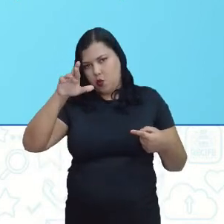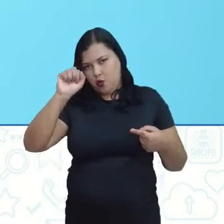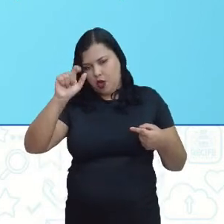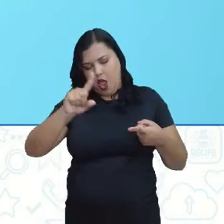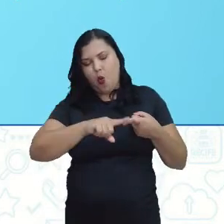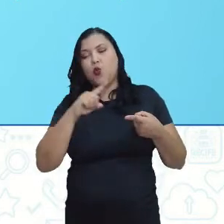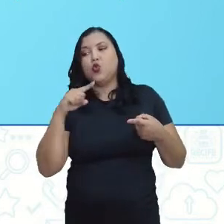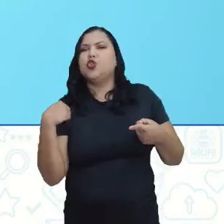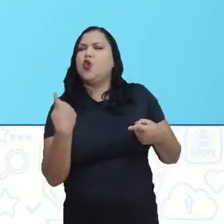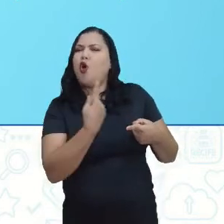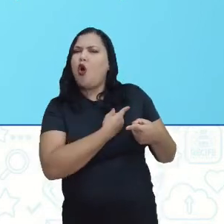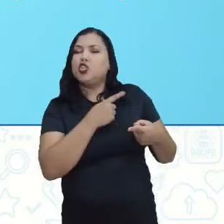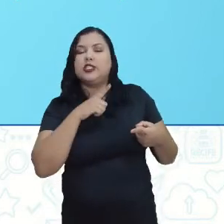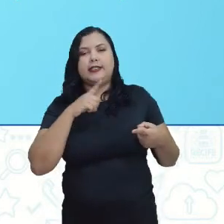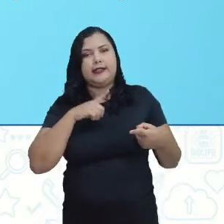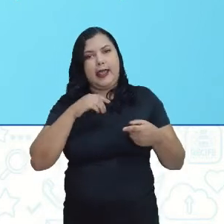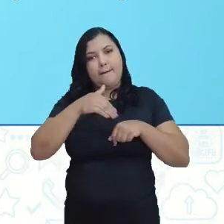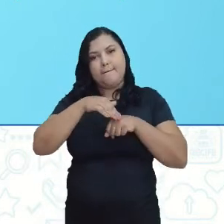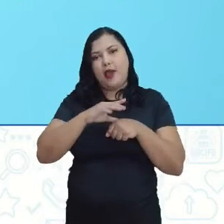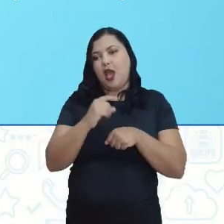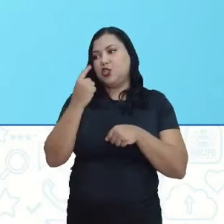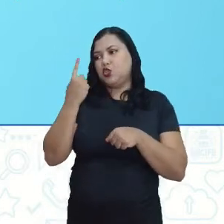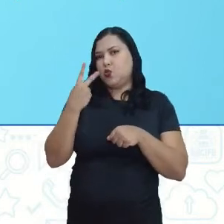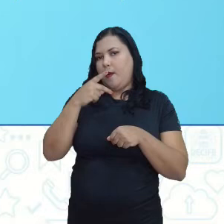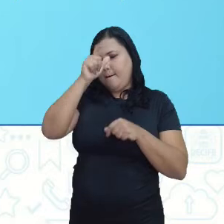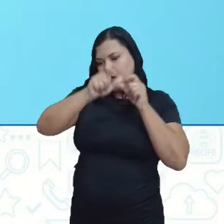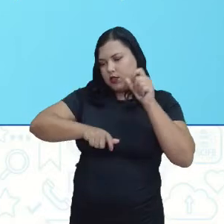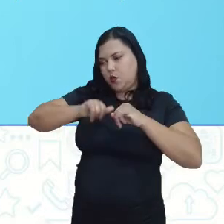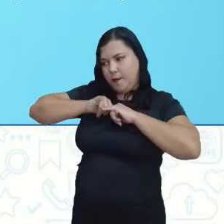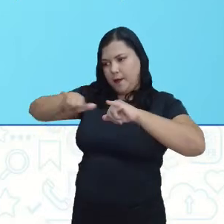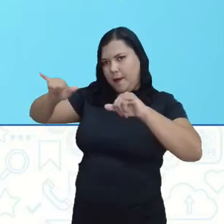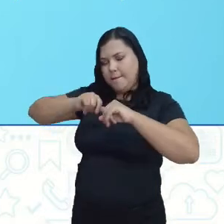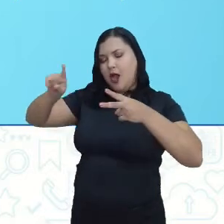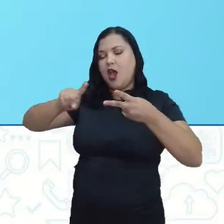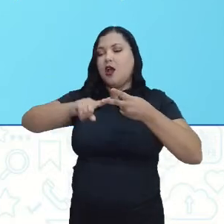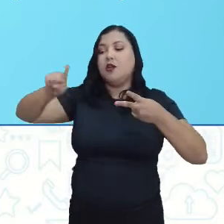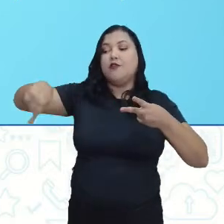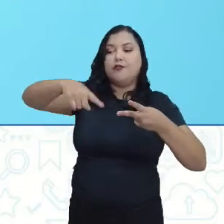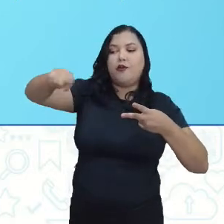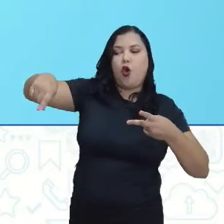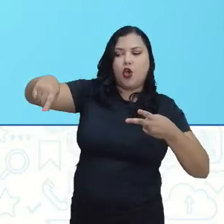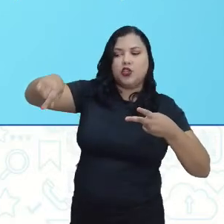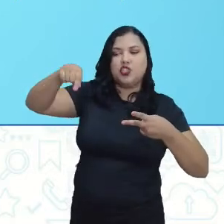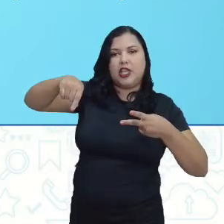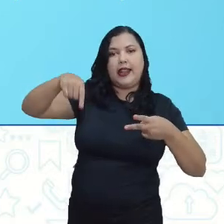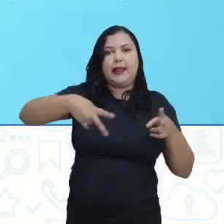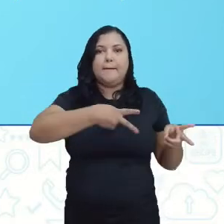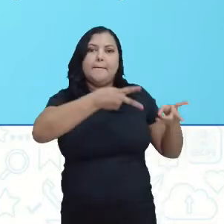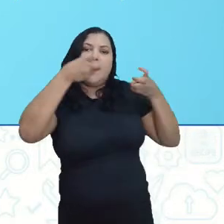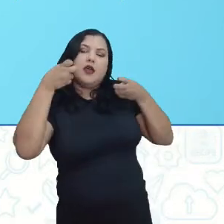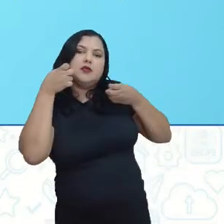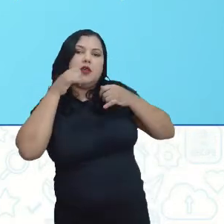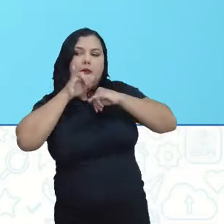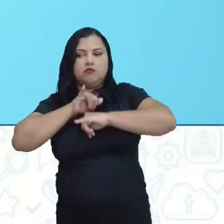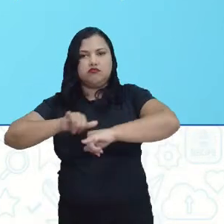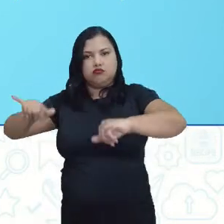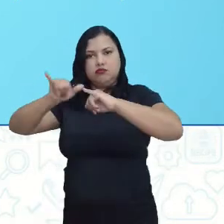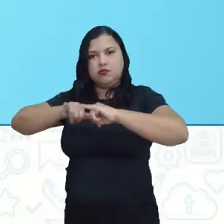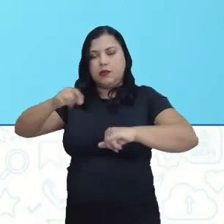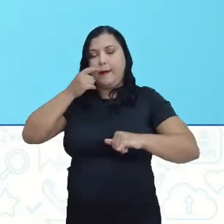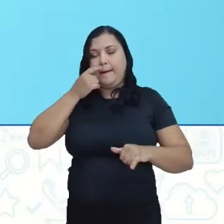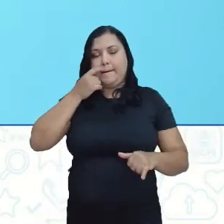quê? Que existe mais de um emissor. A segunda pessoa, vós, indica que existe mais de um ouvinte. E a terceira